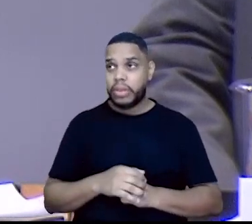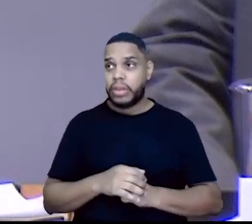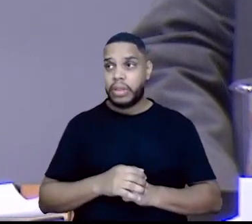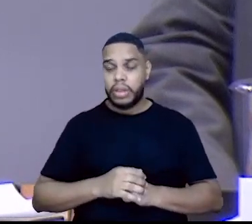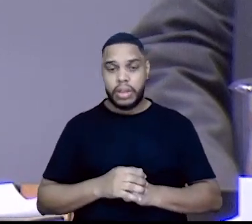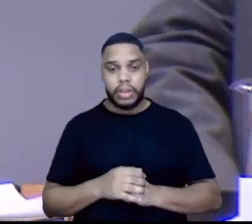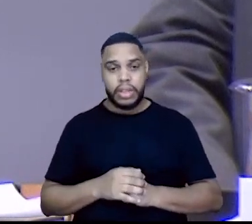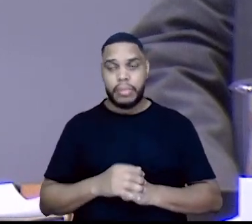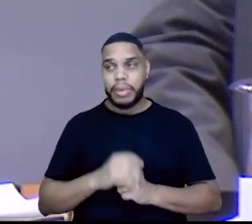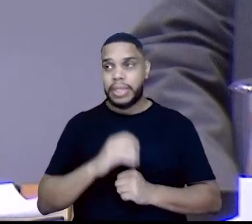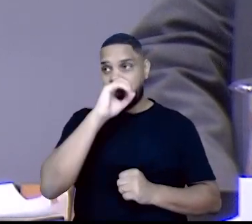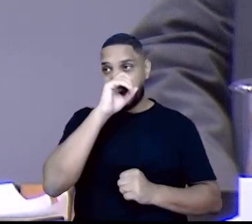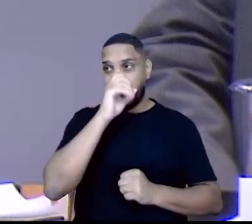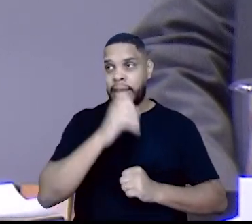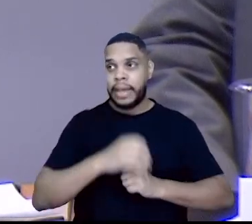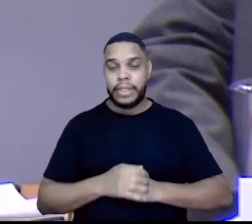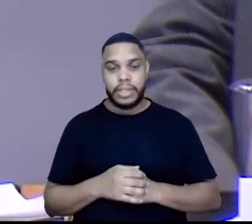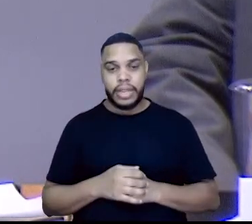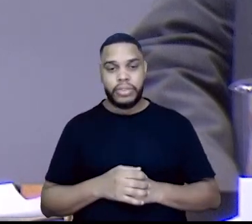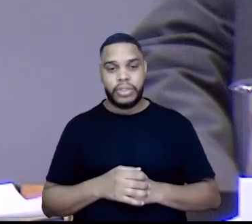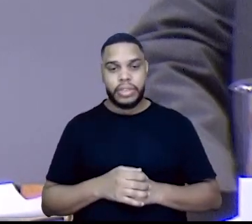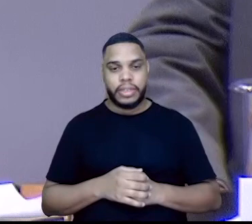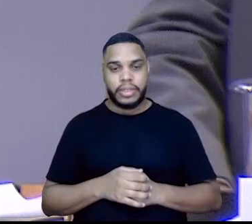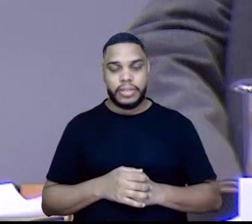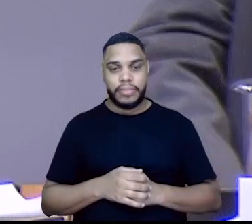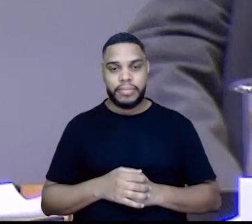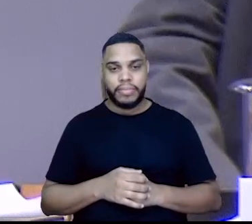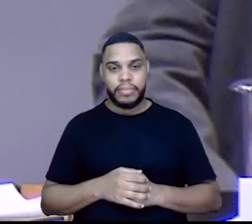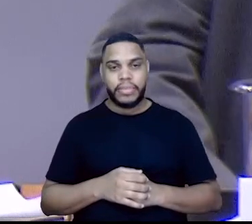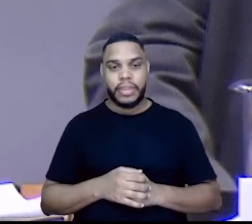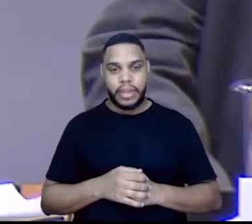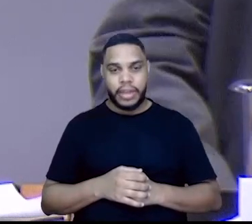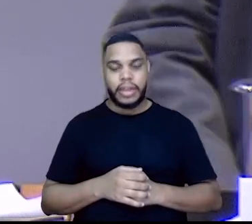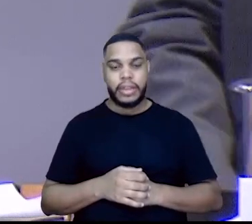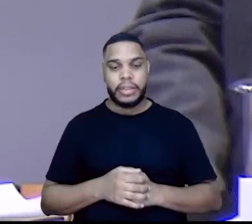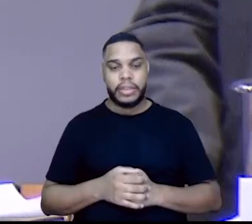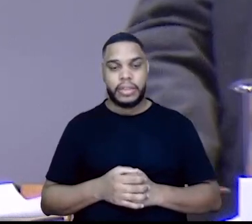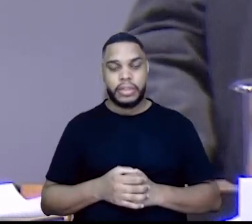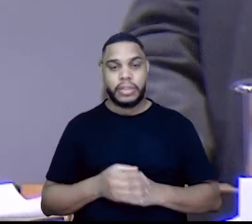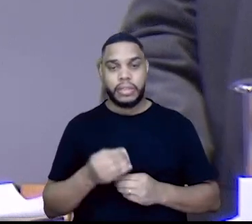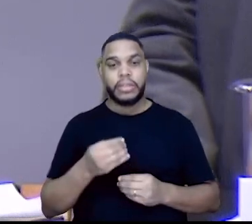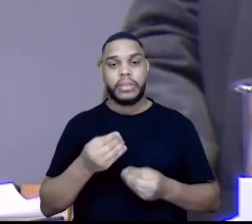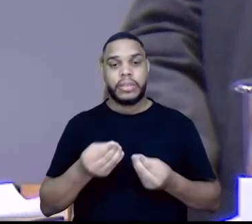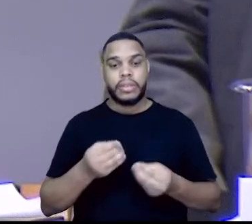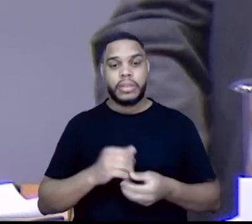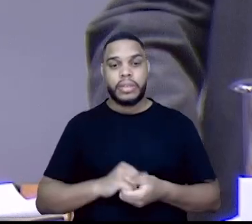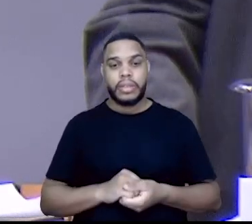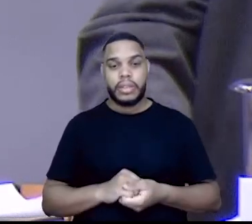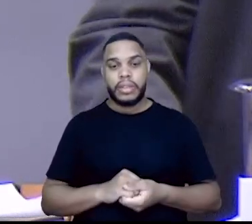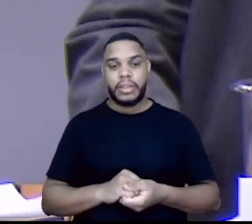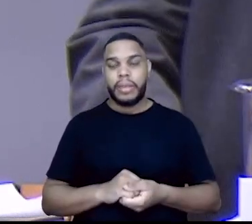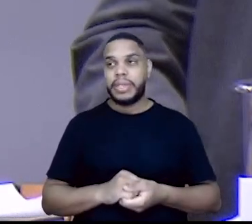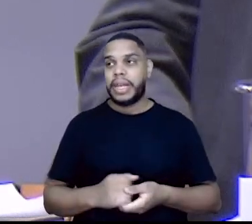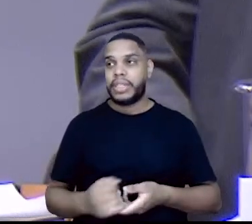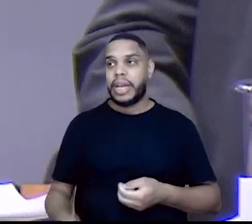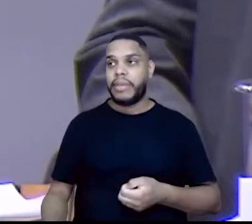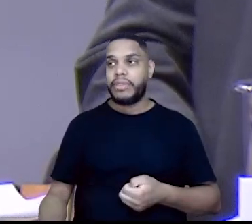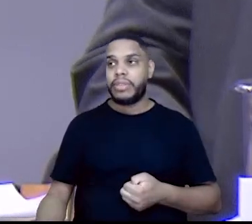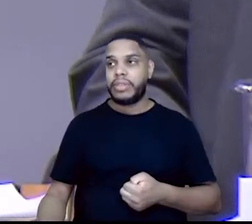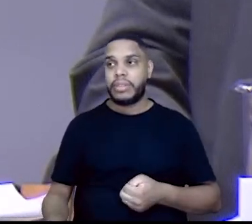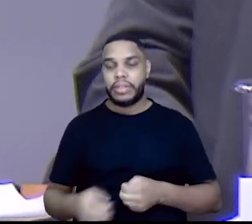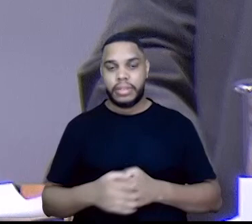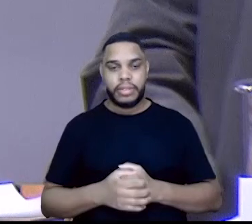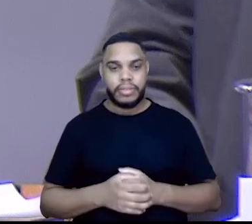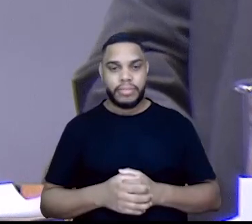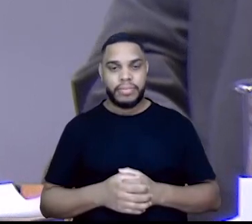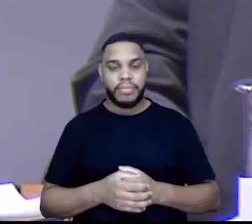à norma. Meti a mão e catei os docinhos, independentemente da autorização da nossa atendente, mas só para